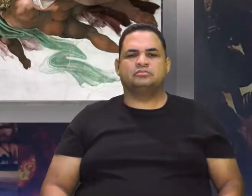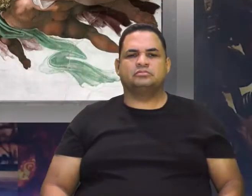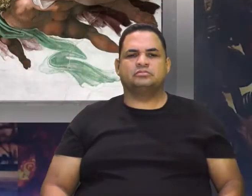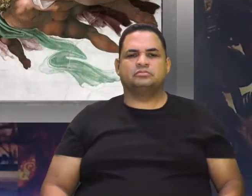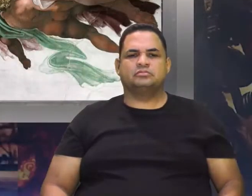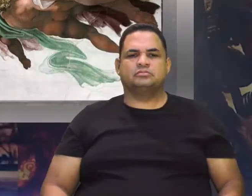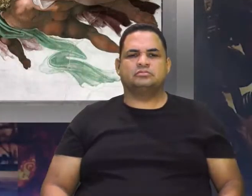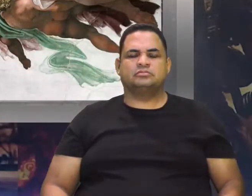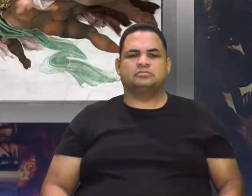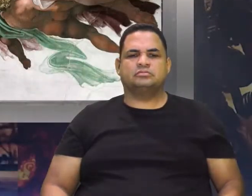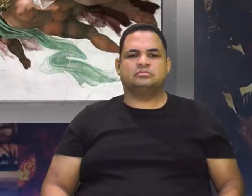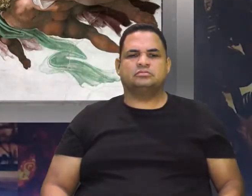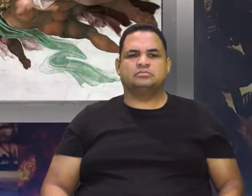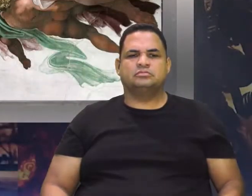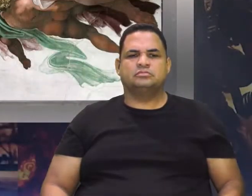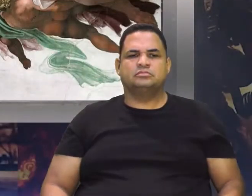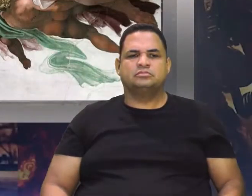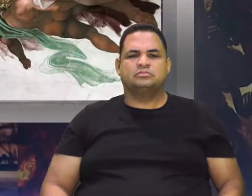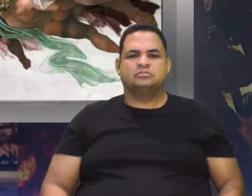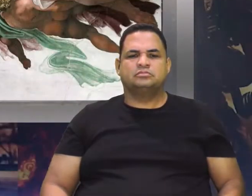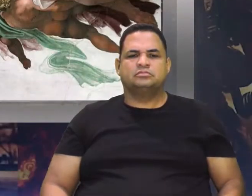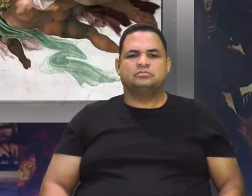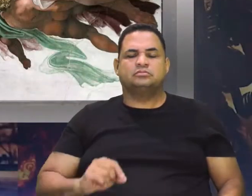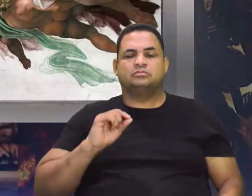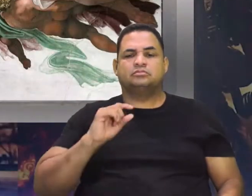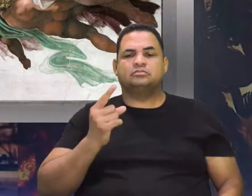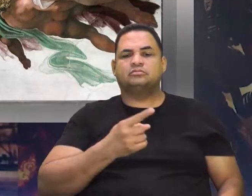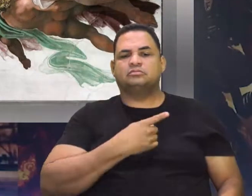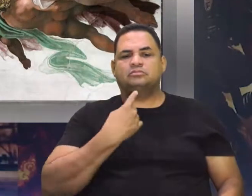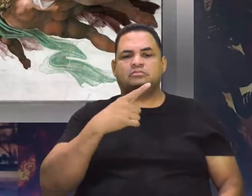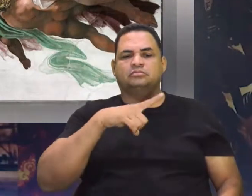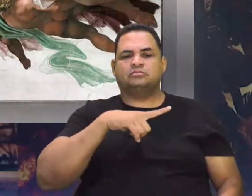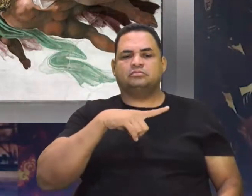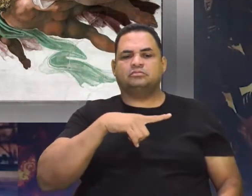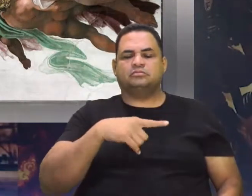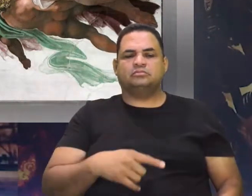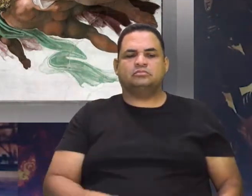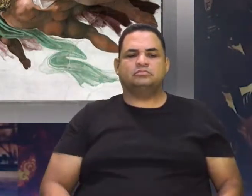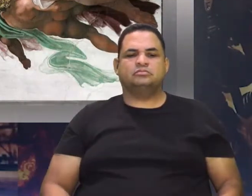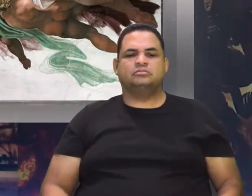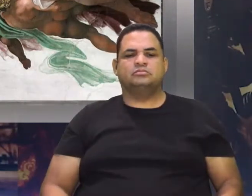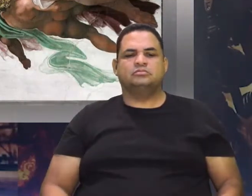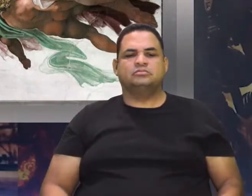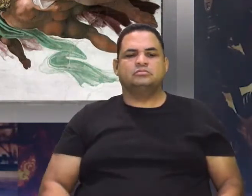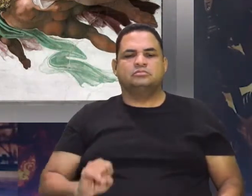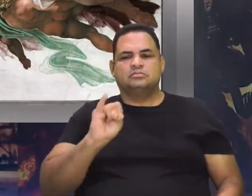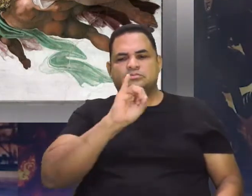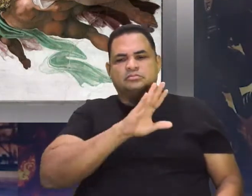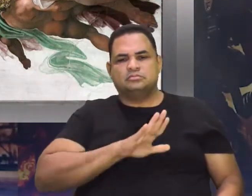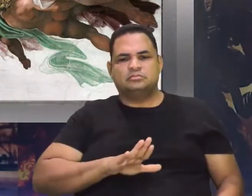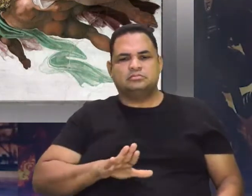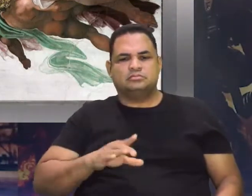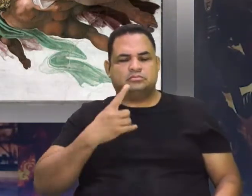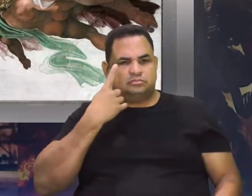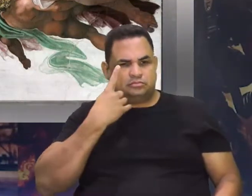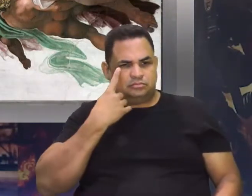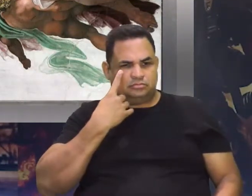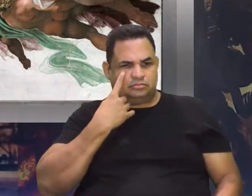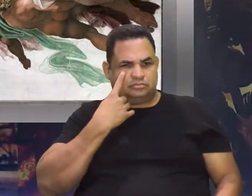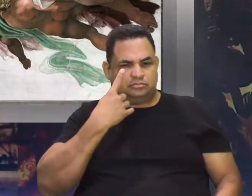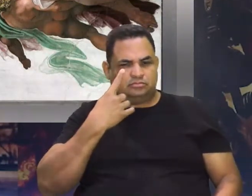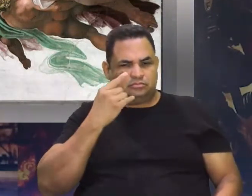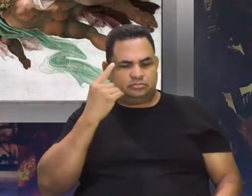E aí? O que temos aqui? Será que essa ideia